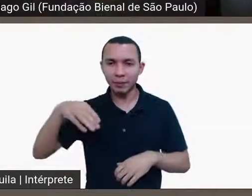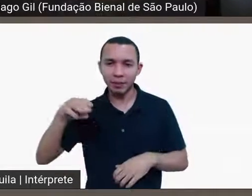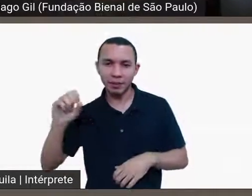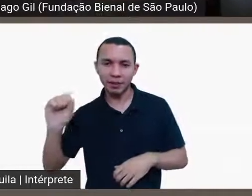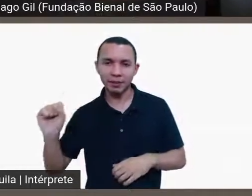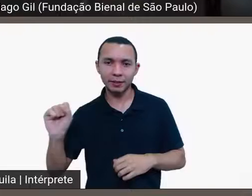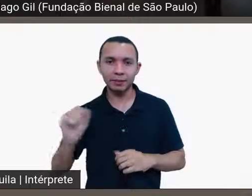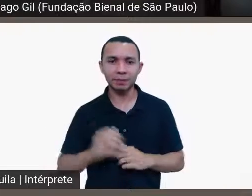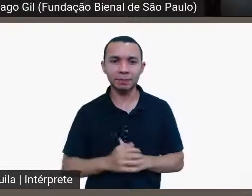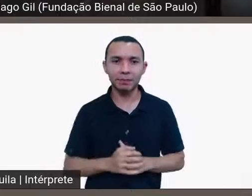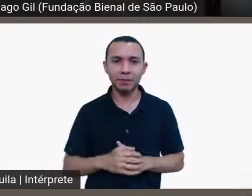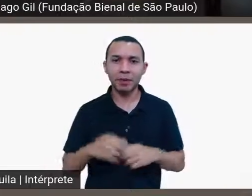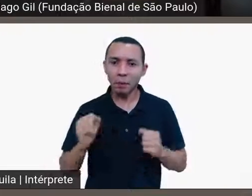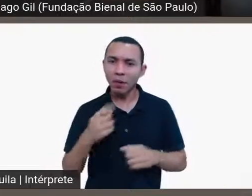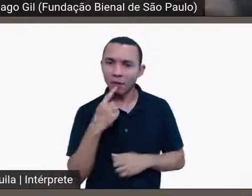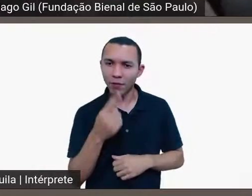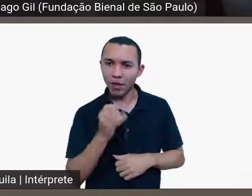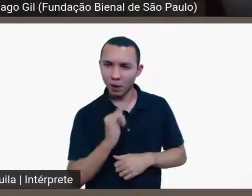Posso fazer um comentário?